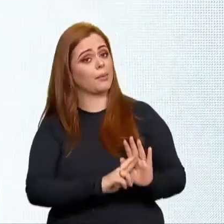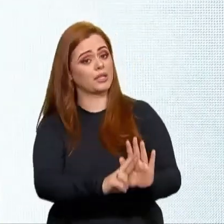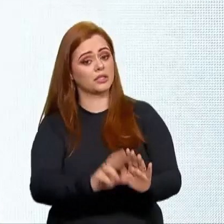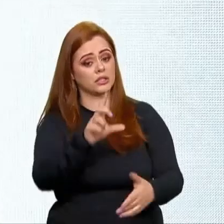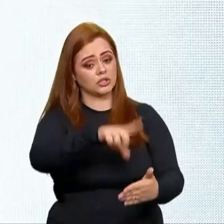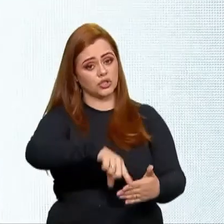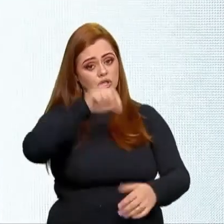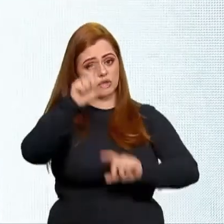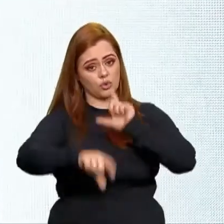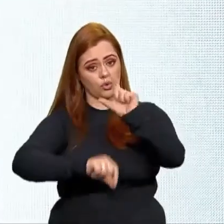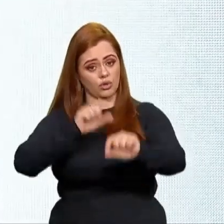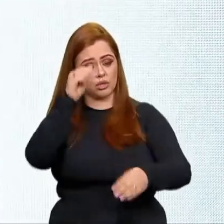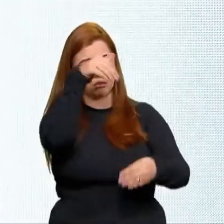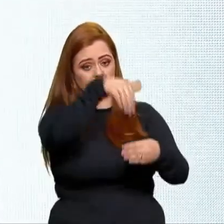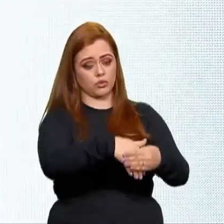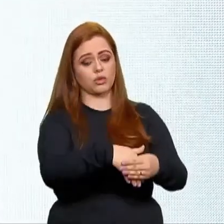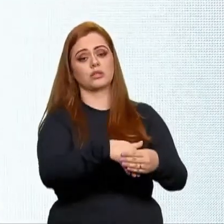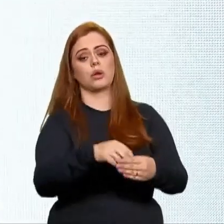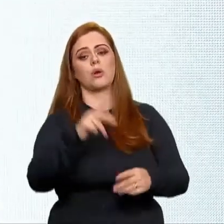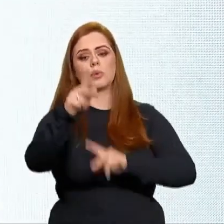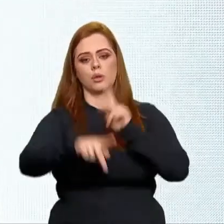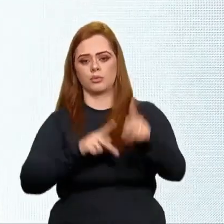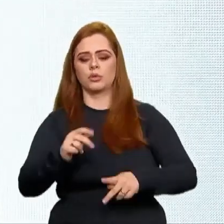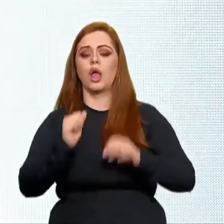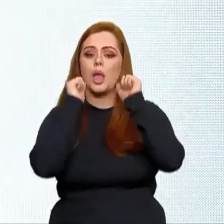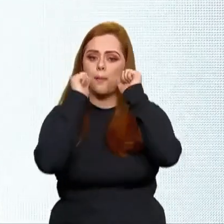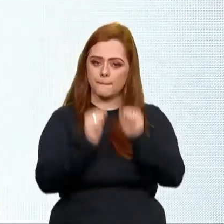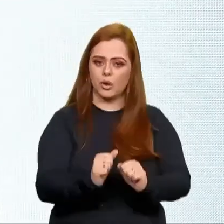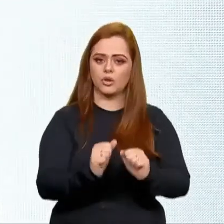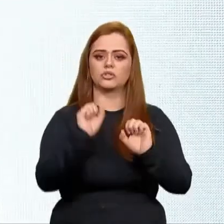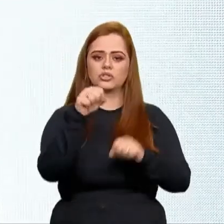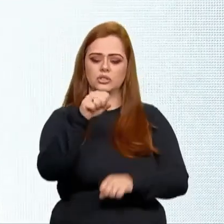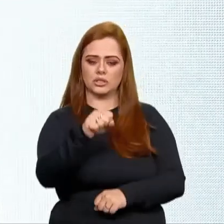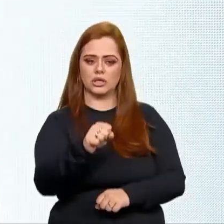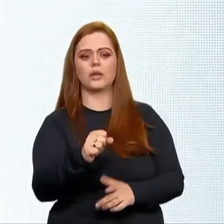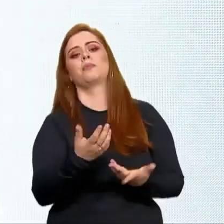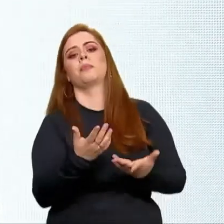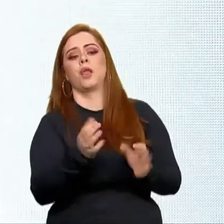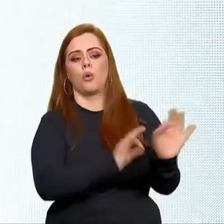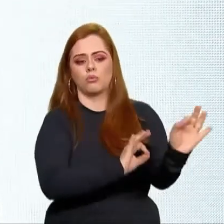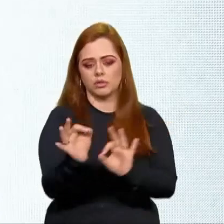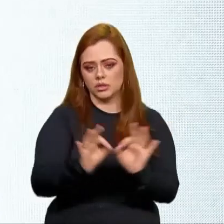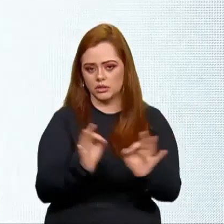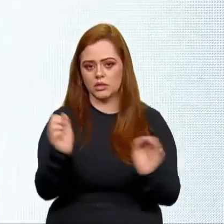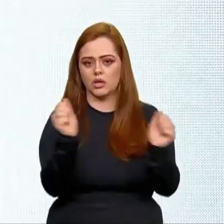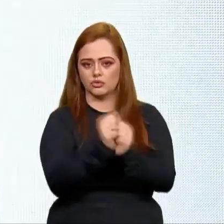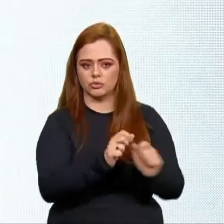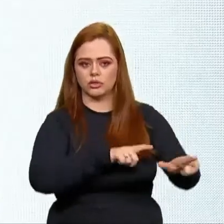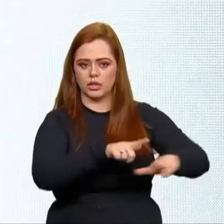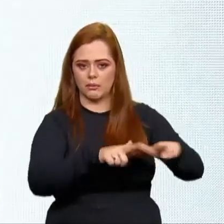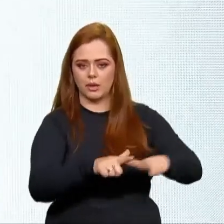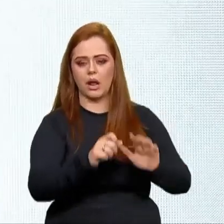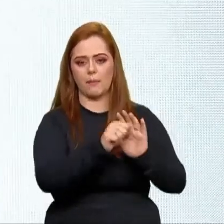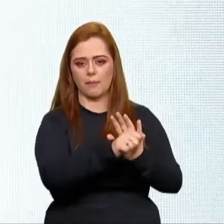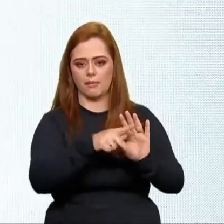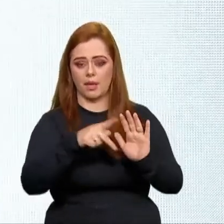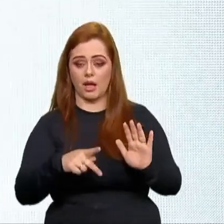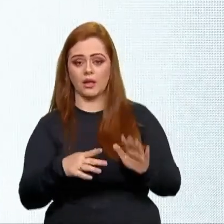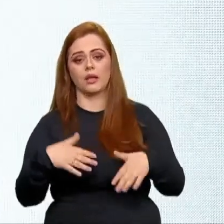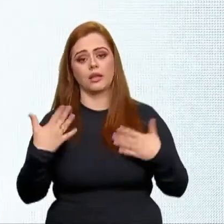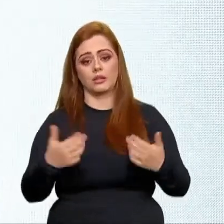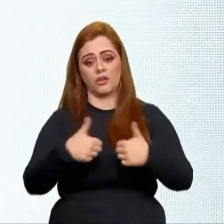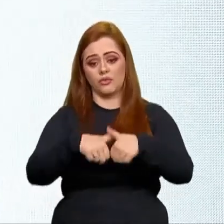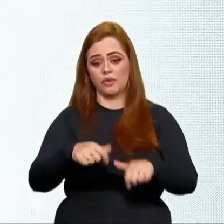povo, possam ali confirmar e ratificar este PPA. Da minha parte, ainda ao encerramento, fica